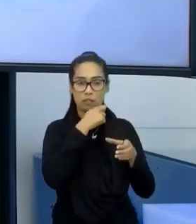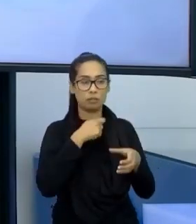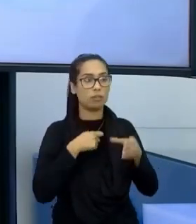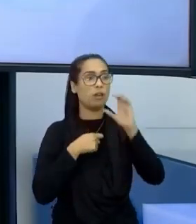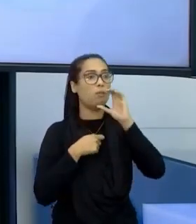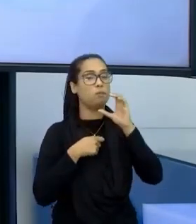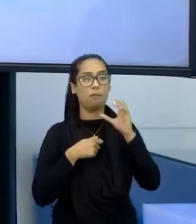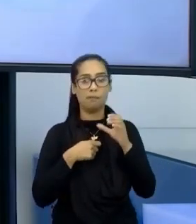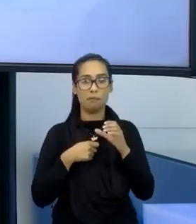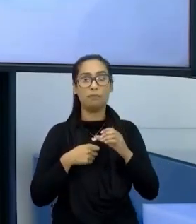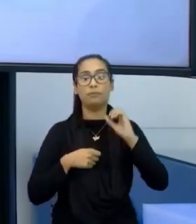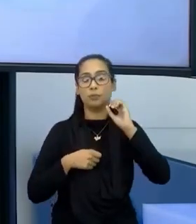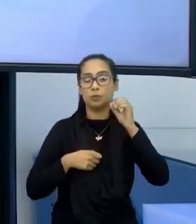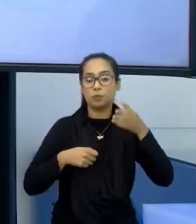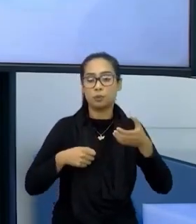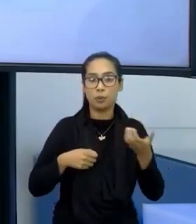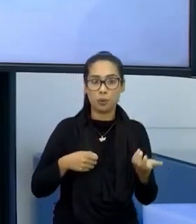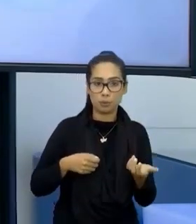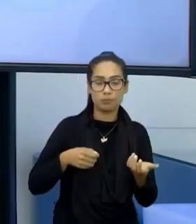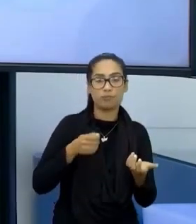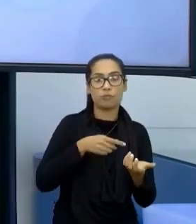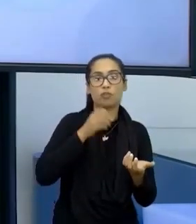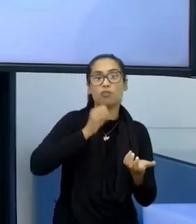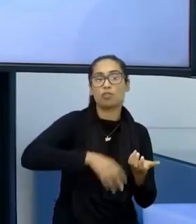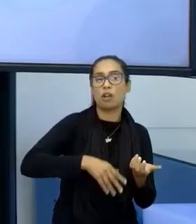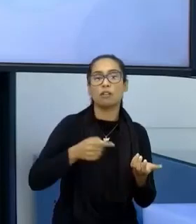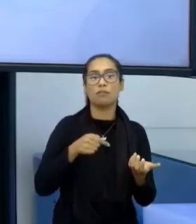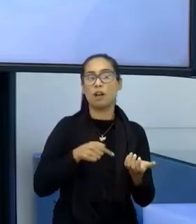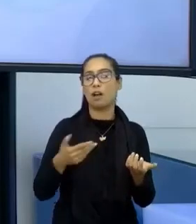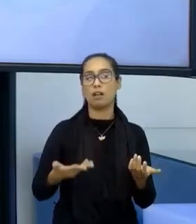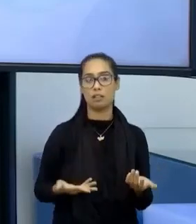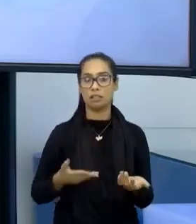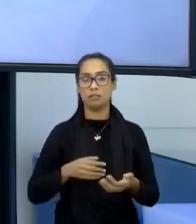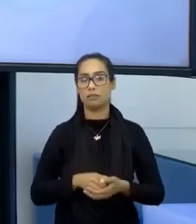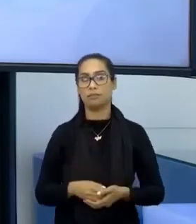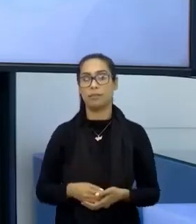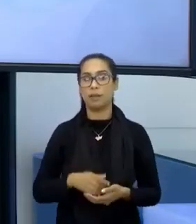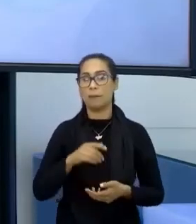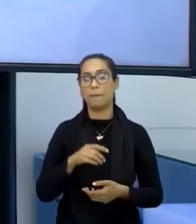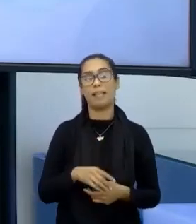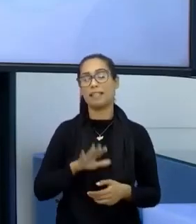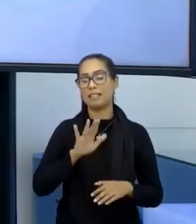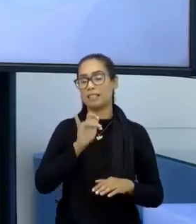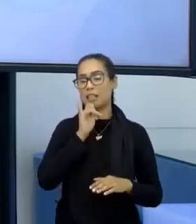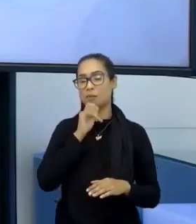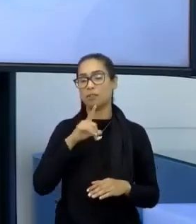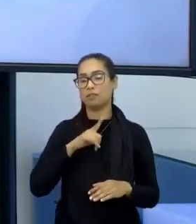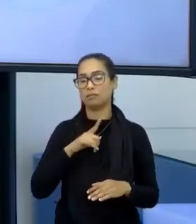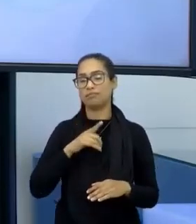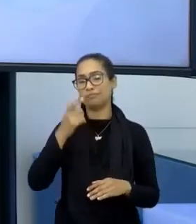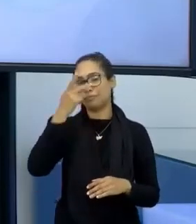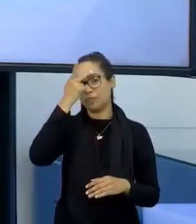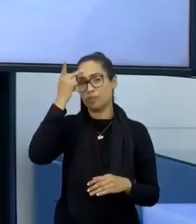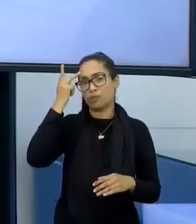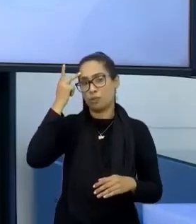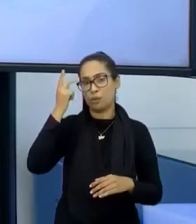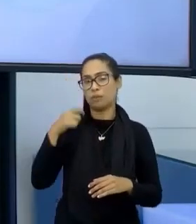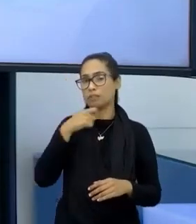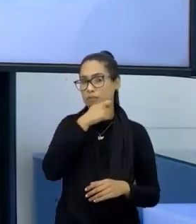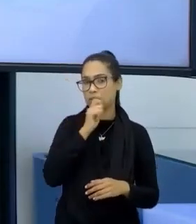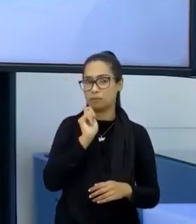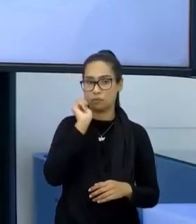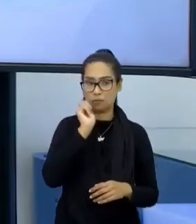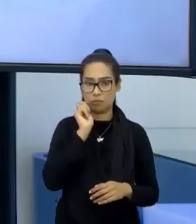aqui está escorrendo pela torneira, está sendo perdida. É aquela água que está sendo desperdiçada durante um processo